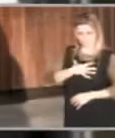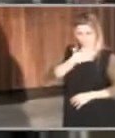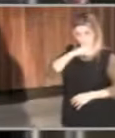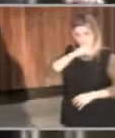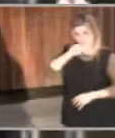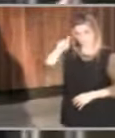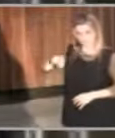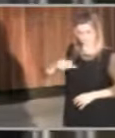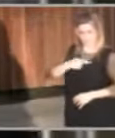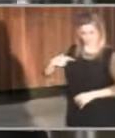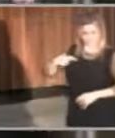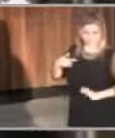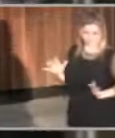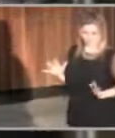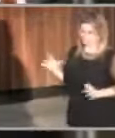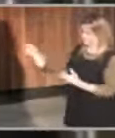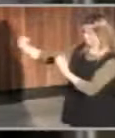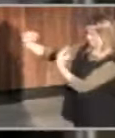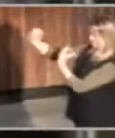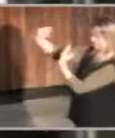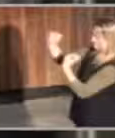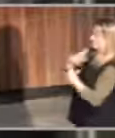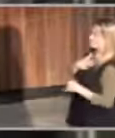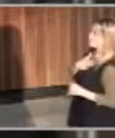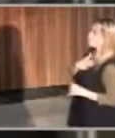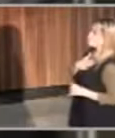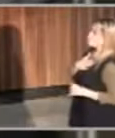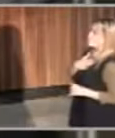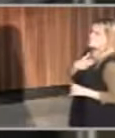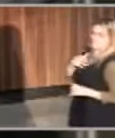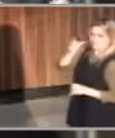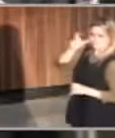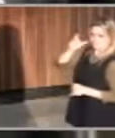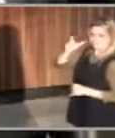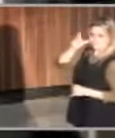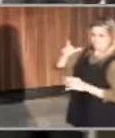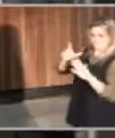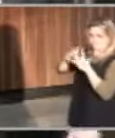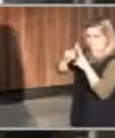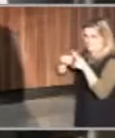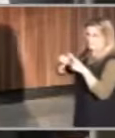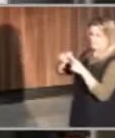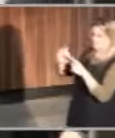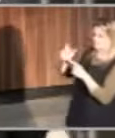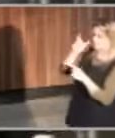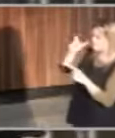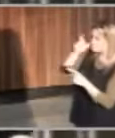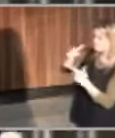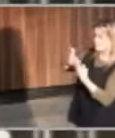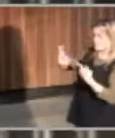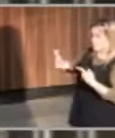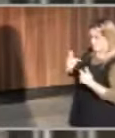mas hoje 70% dos membros dessa igreja são a primeira geração de crentes